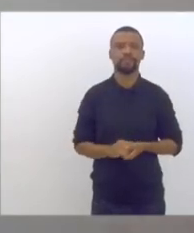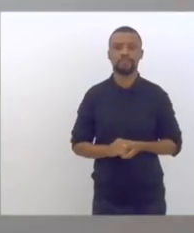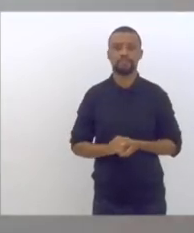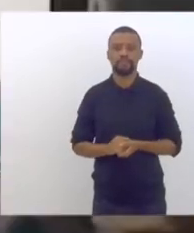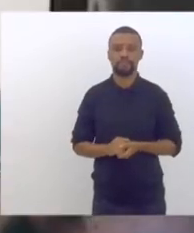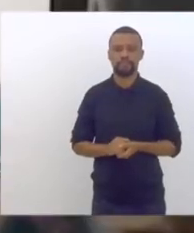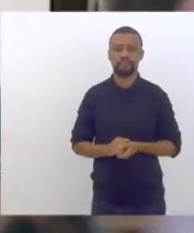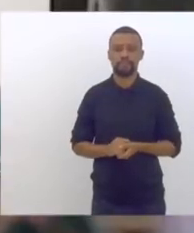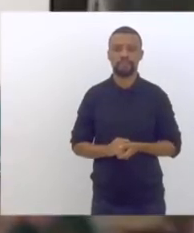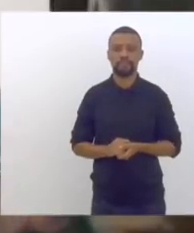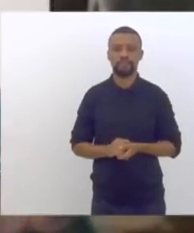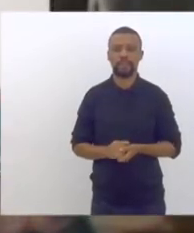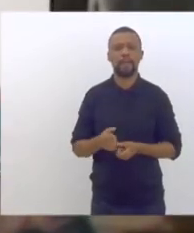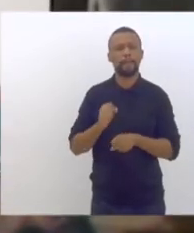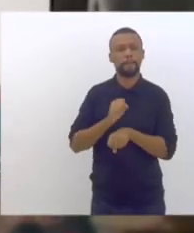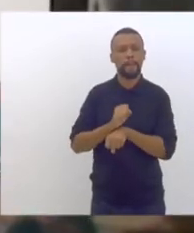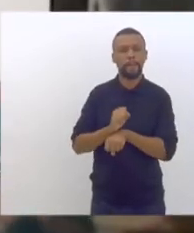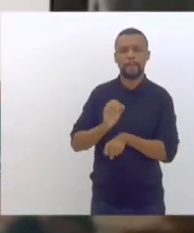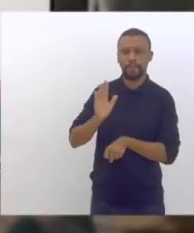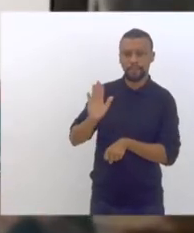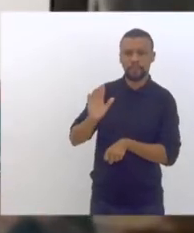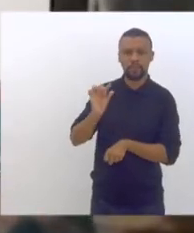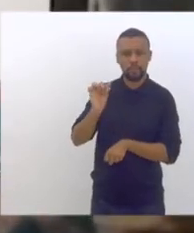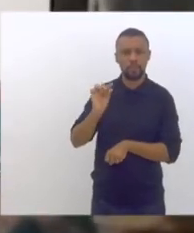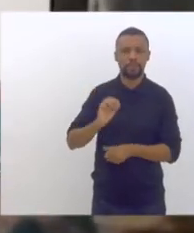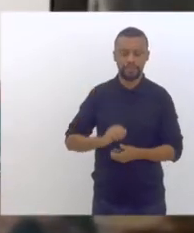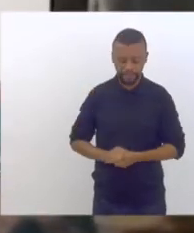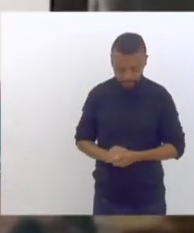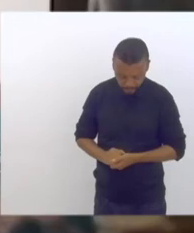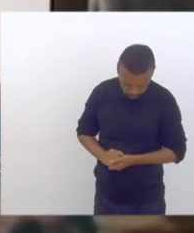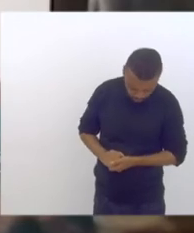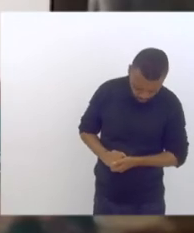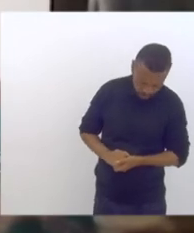é para ir que horas são os cães é